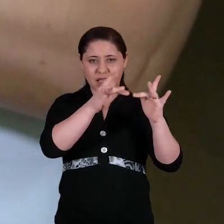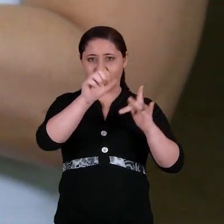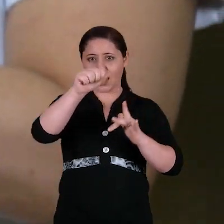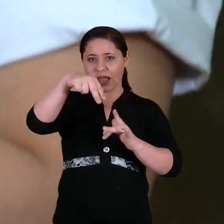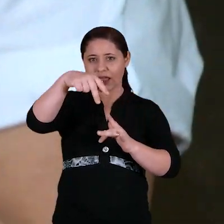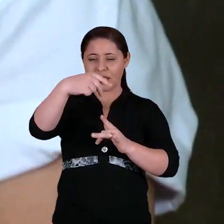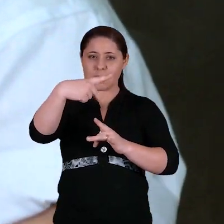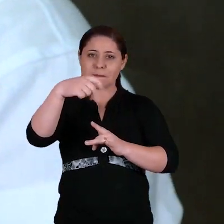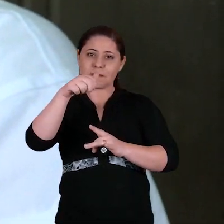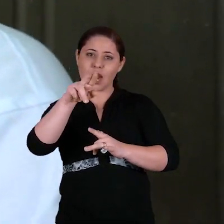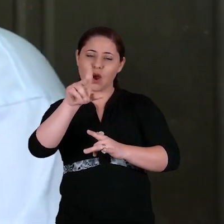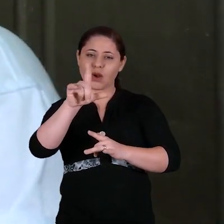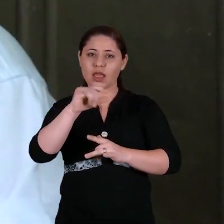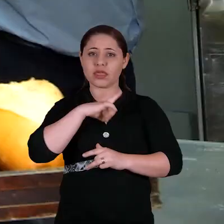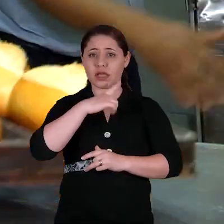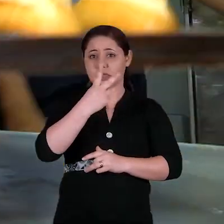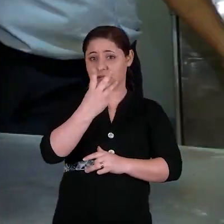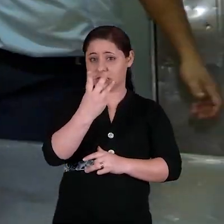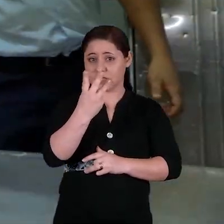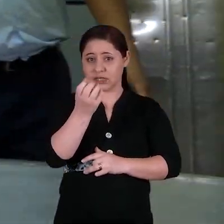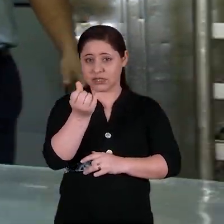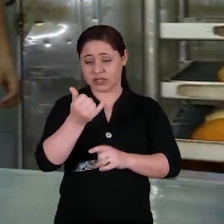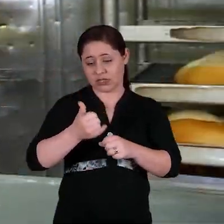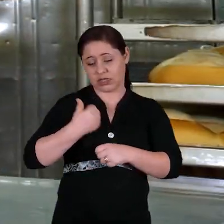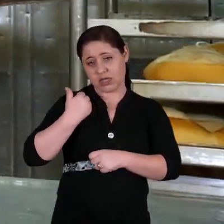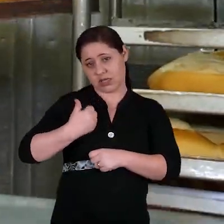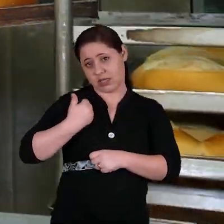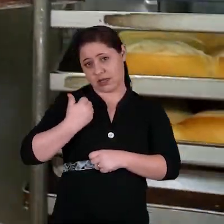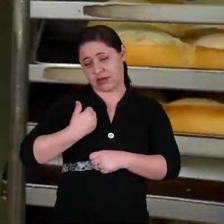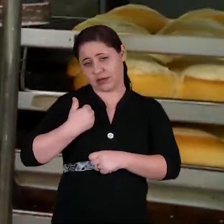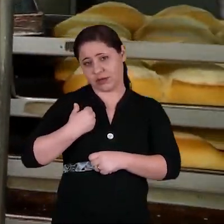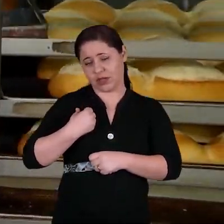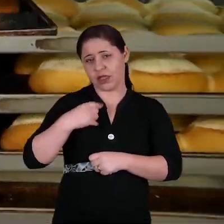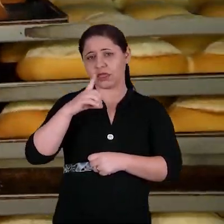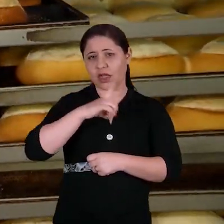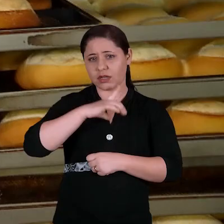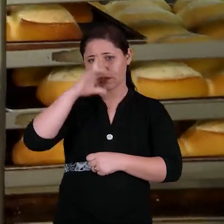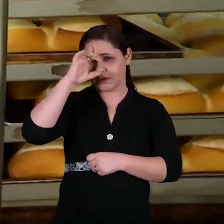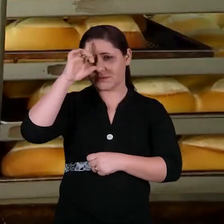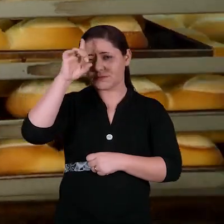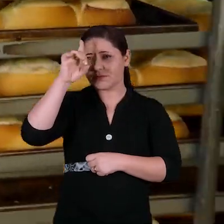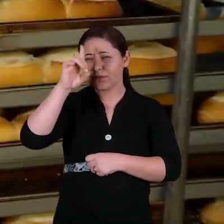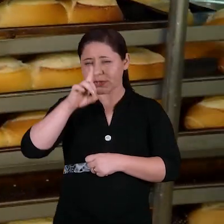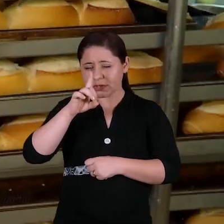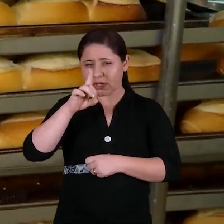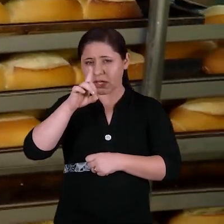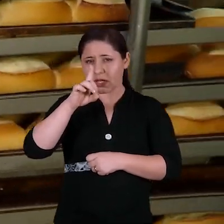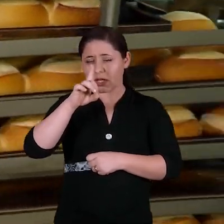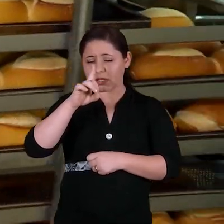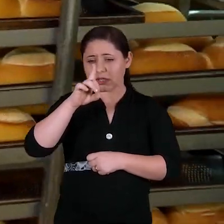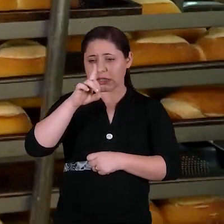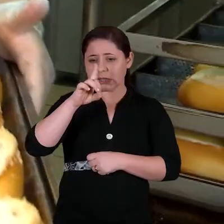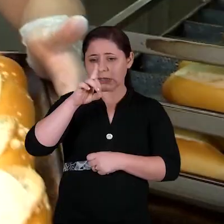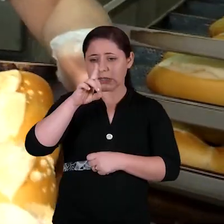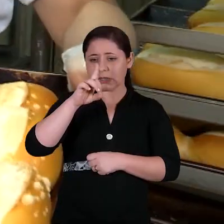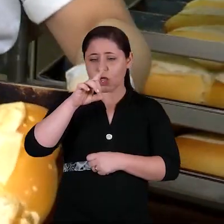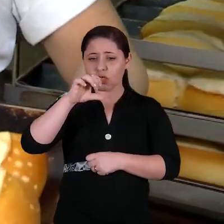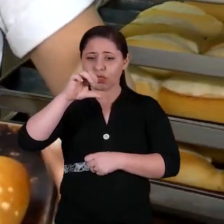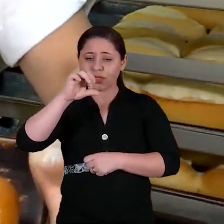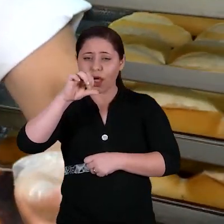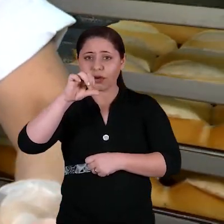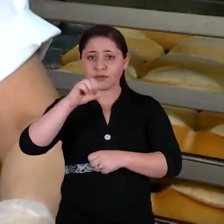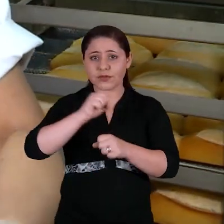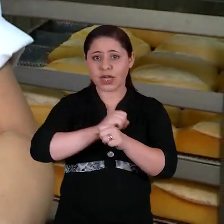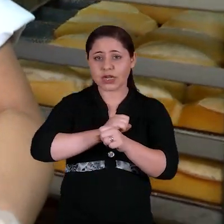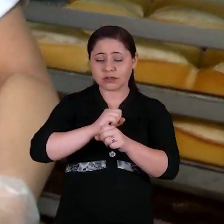Paula, que tem atualmente 36 anos de idade. Ela tem deficiência mental leve e há 9 anos integra o corpo